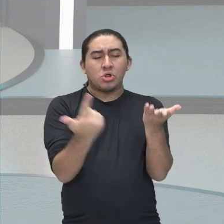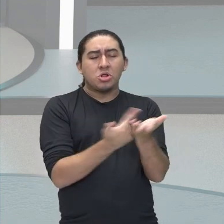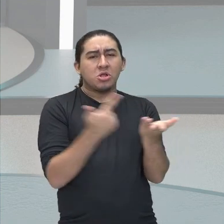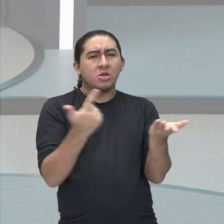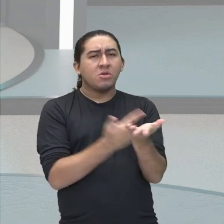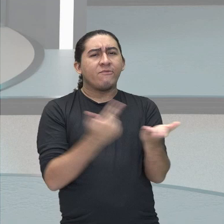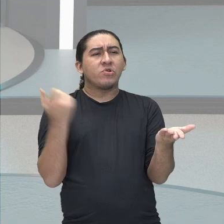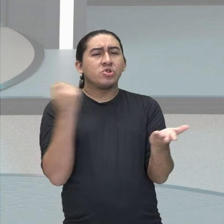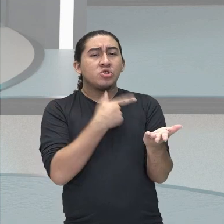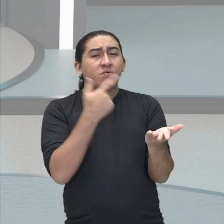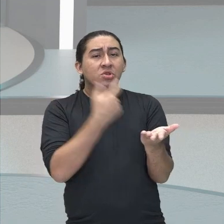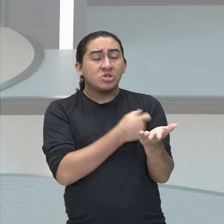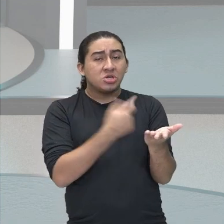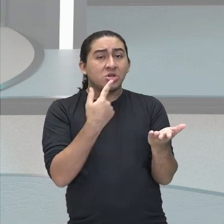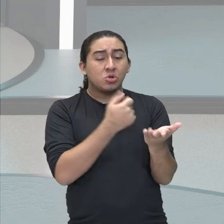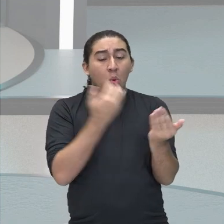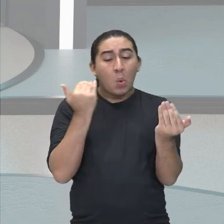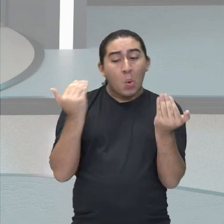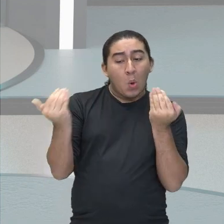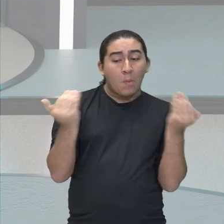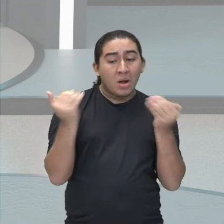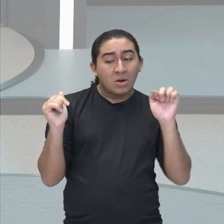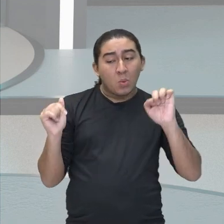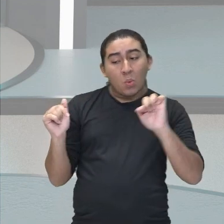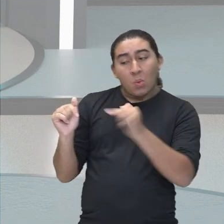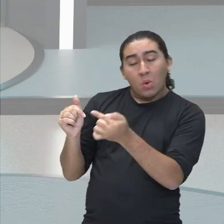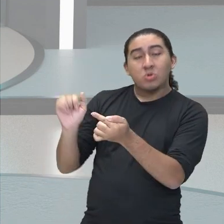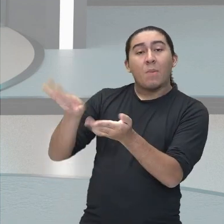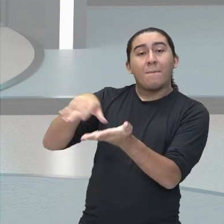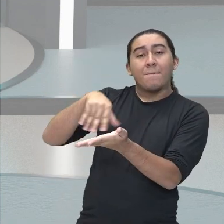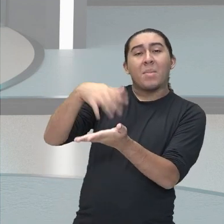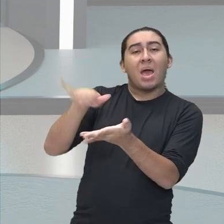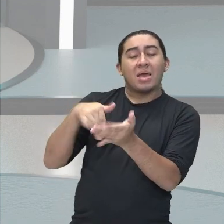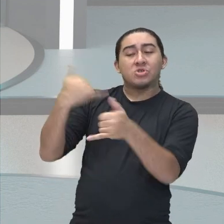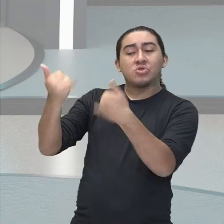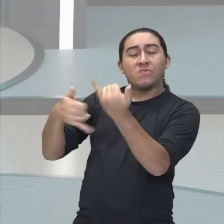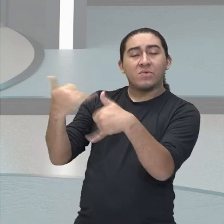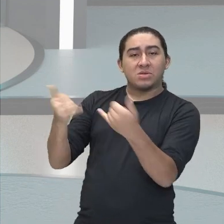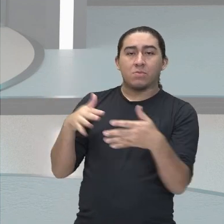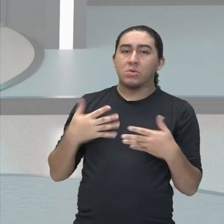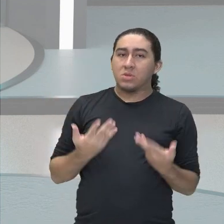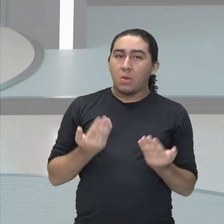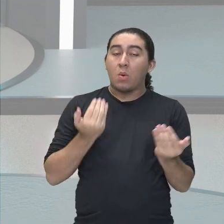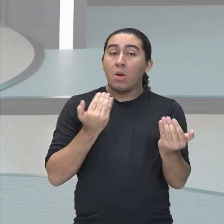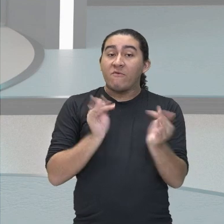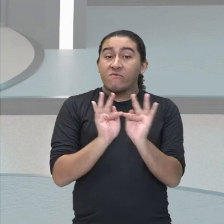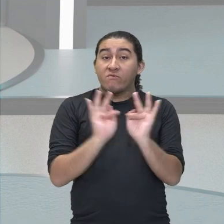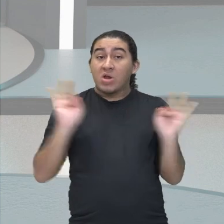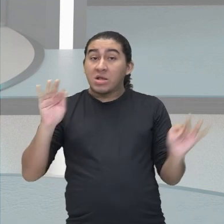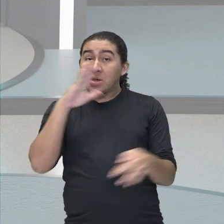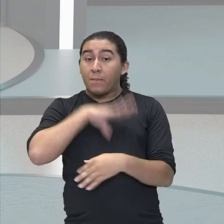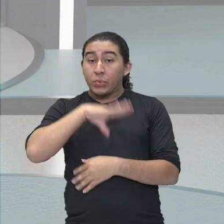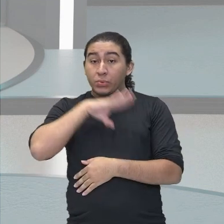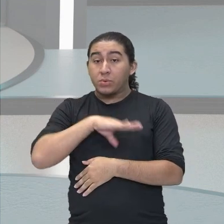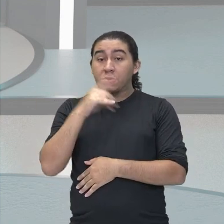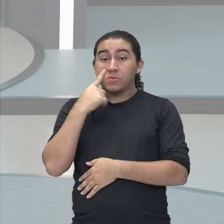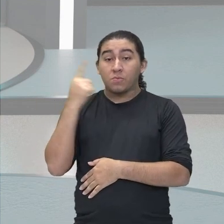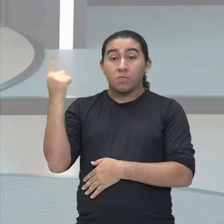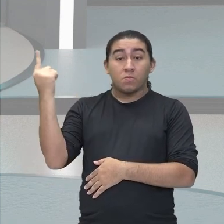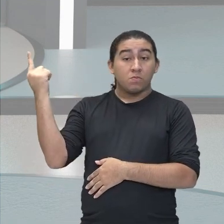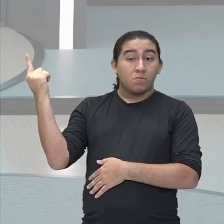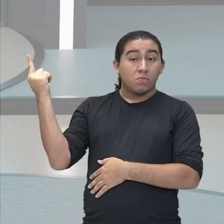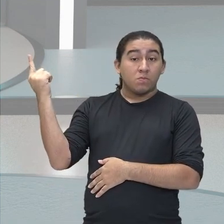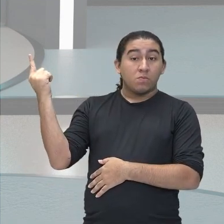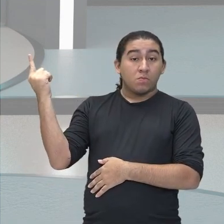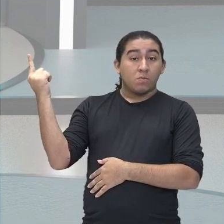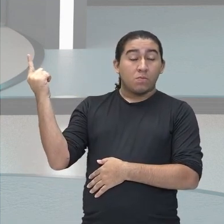divertido quanto um parque de diversão. Eu não fiz uma comparação entre o livro e um parque